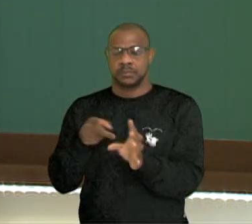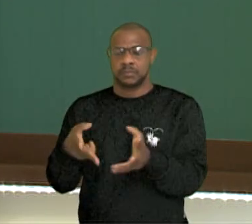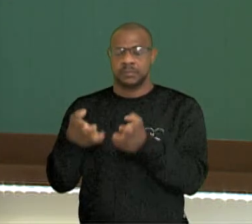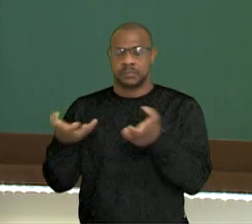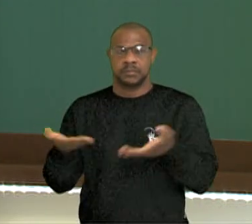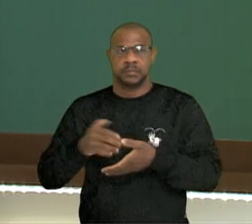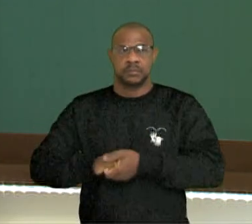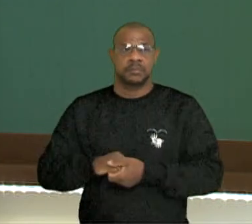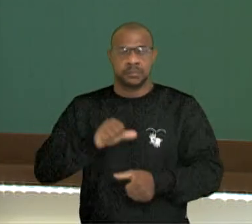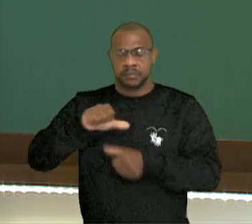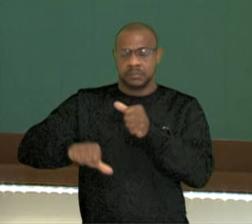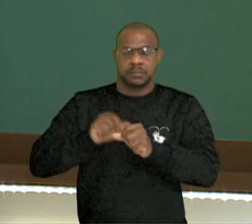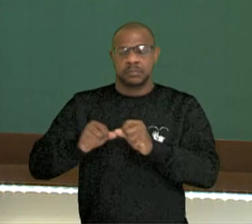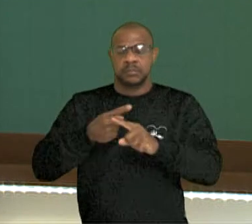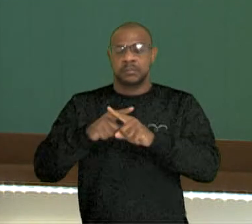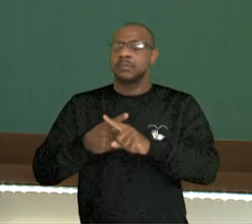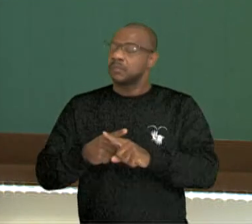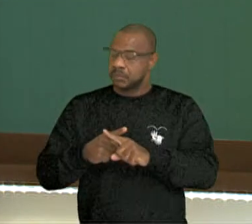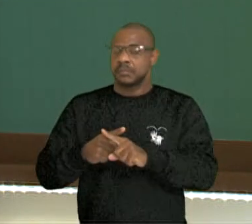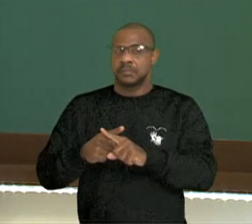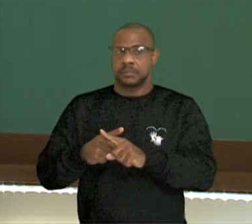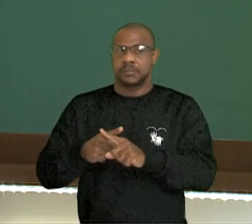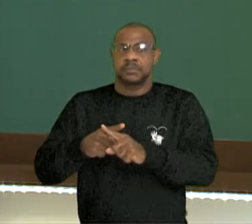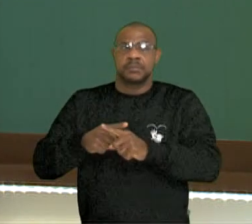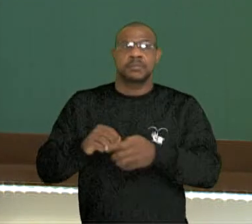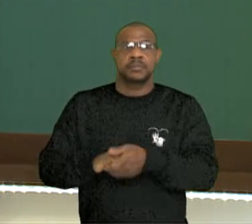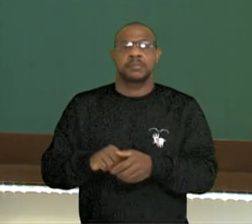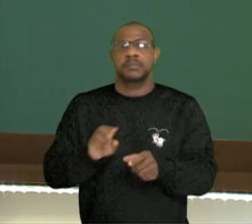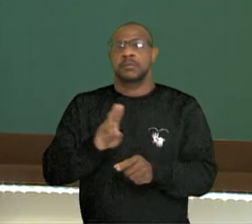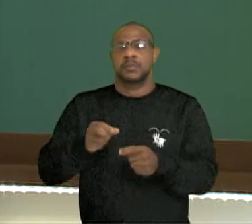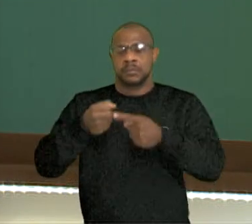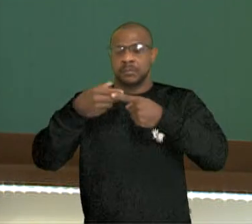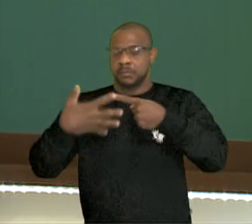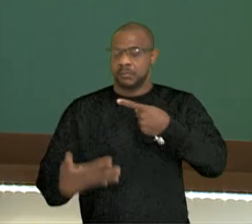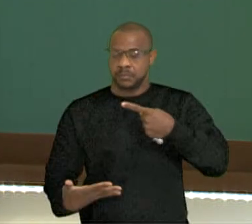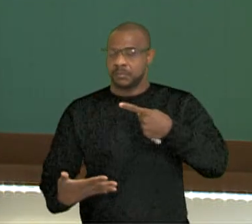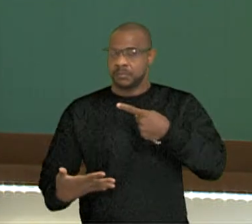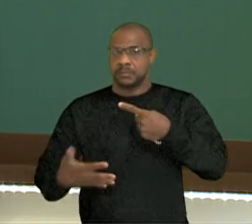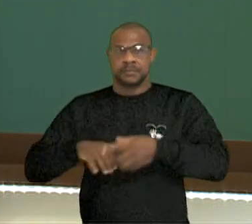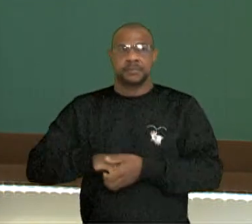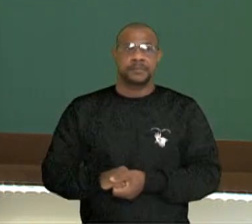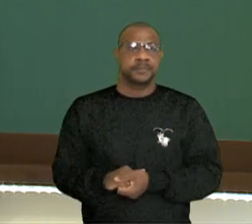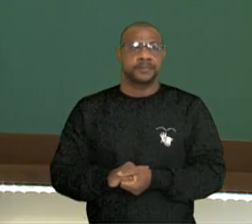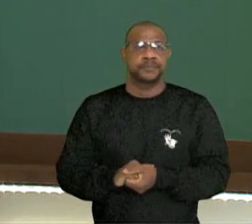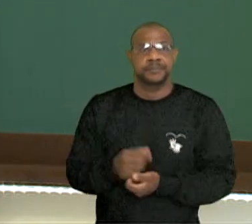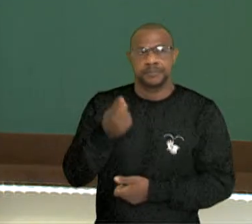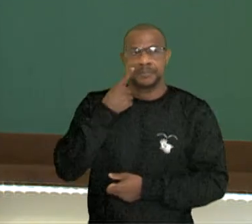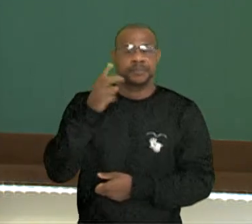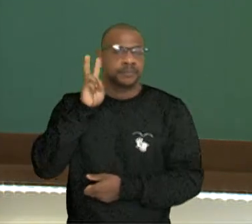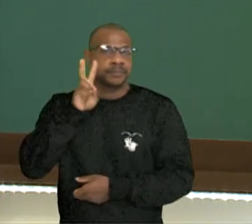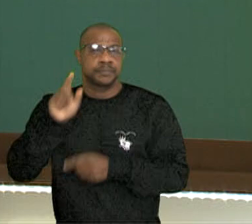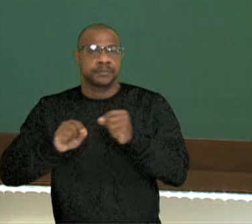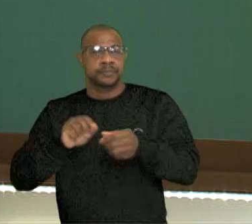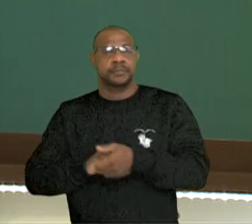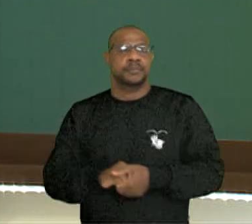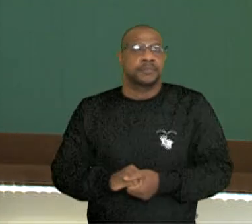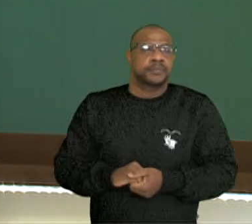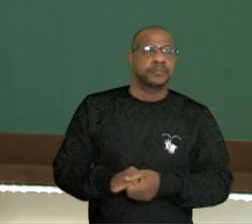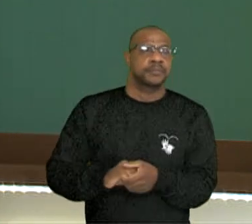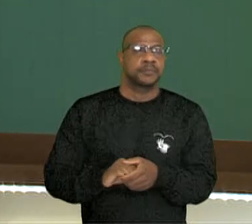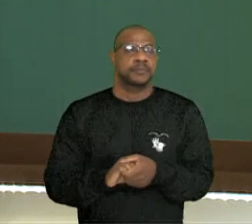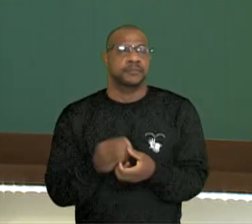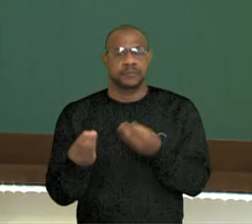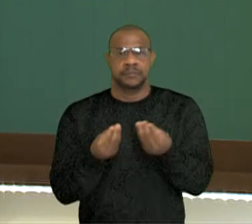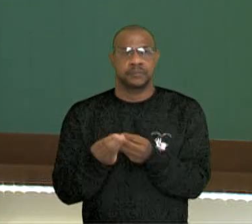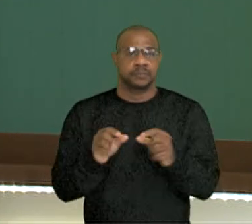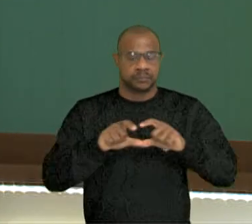eu vou transformar ele numa multiplicação, por isso a fatoração transforma numa multiplicação. Então vamos lembrar aqui, ó. Ver qual é a origem